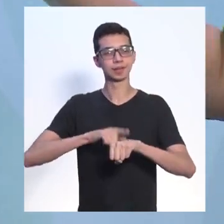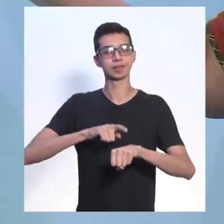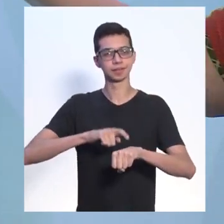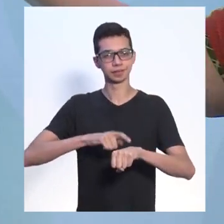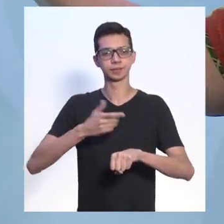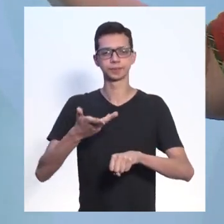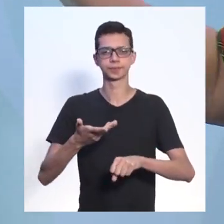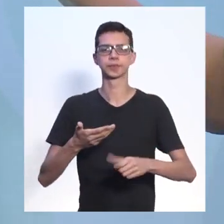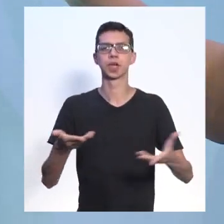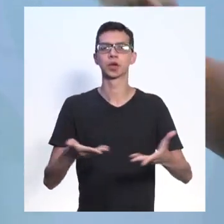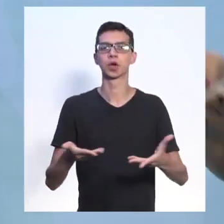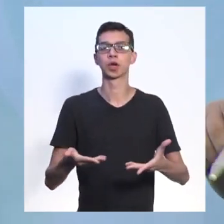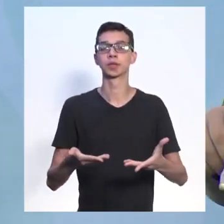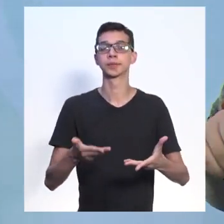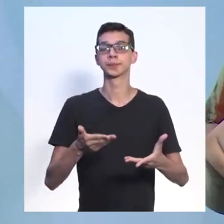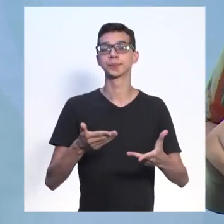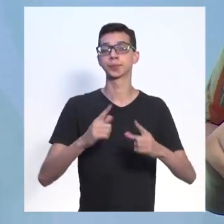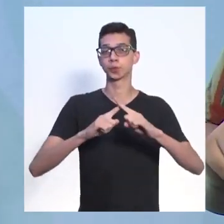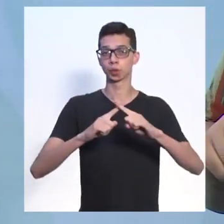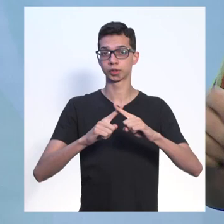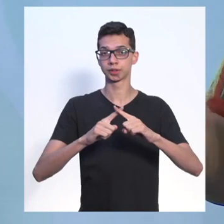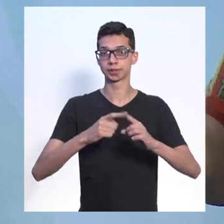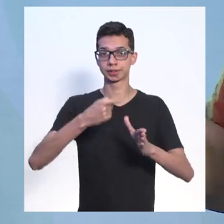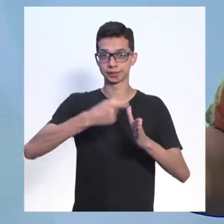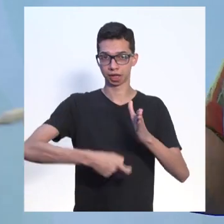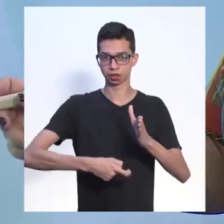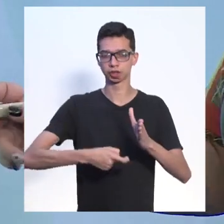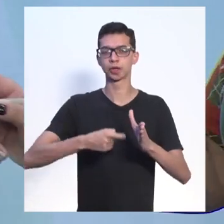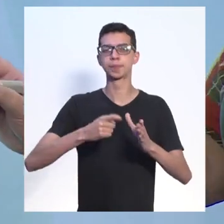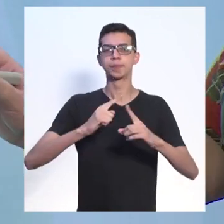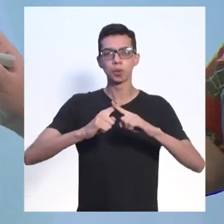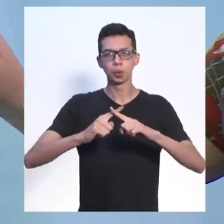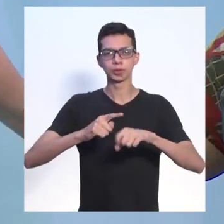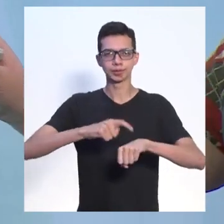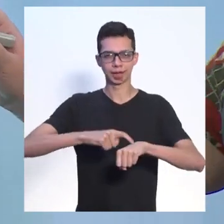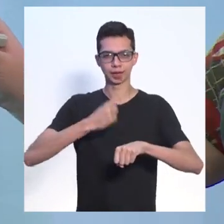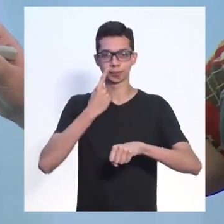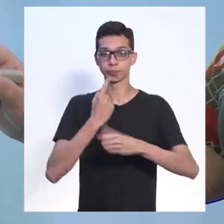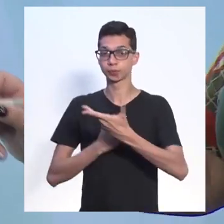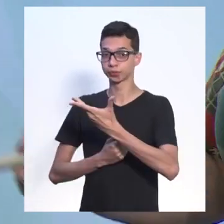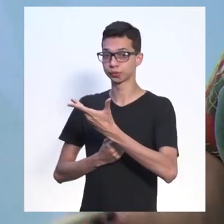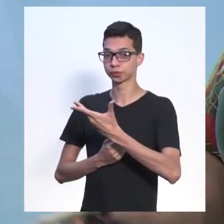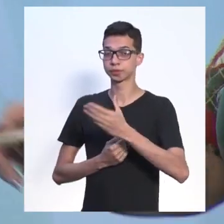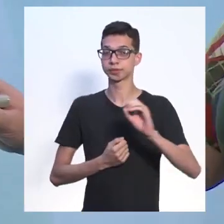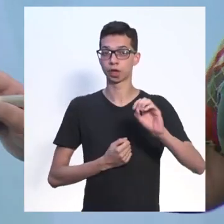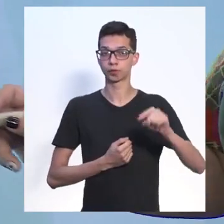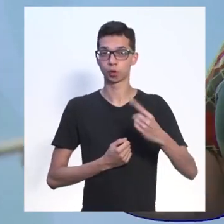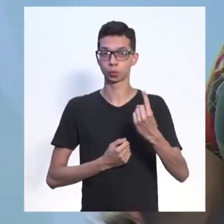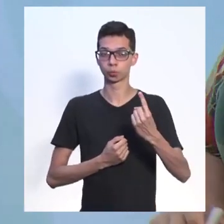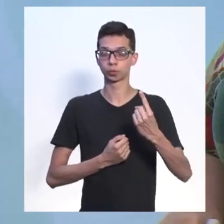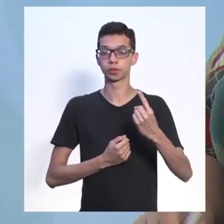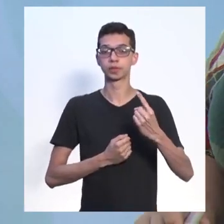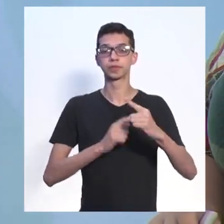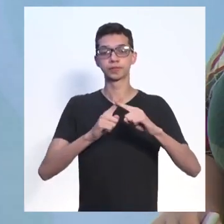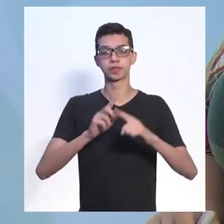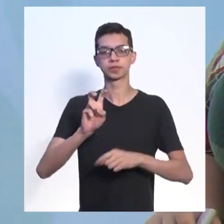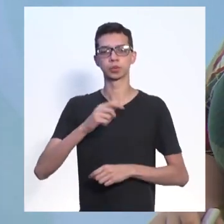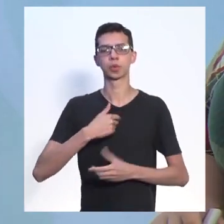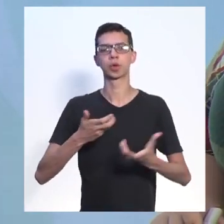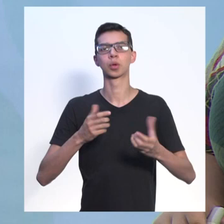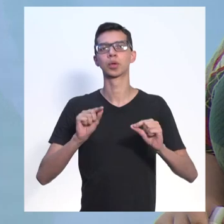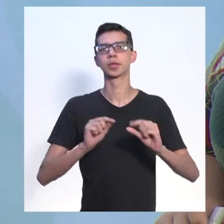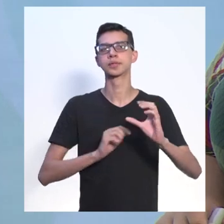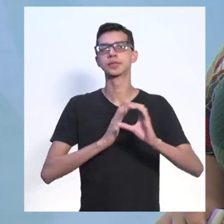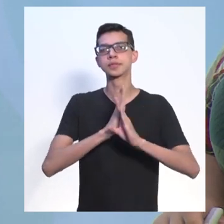Multipliquei a taxa e o tempo, e como eu quero isolar o C, dividi dos dois